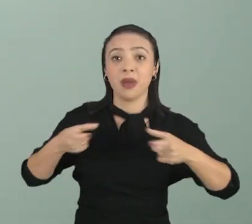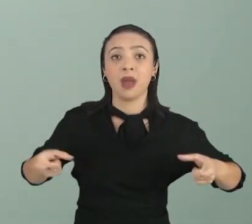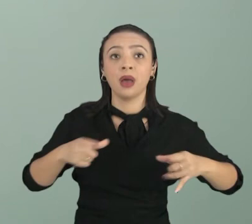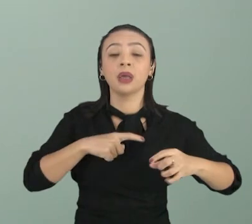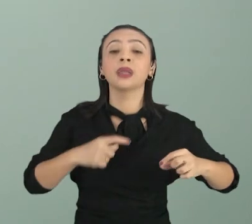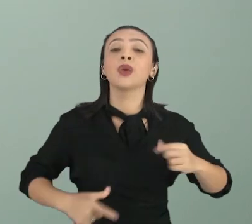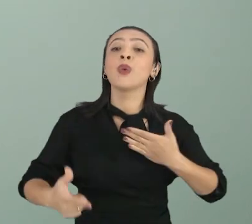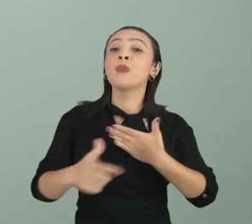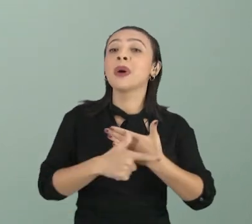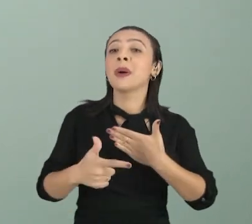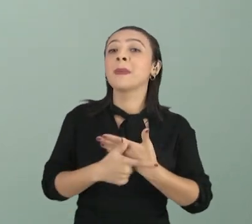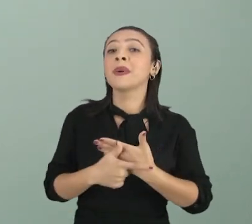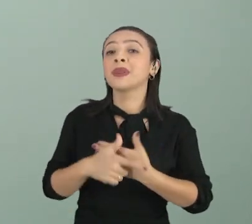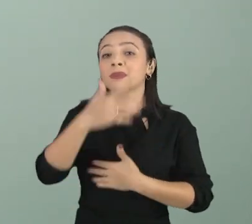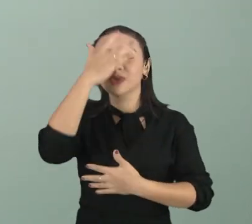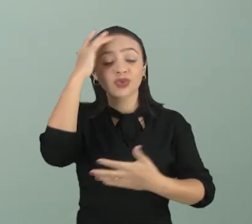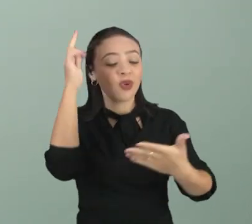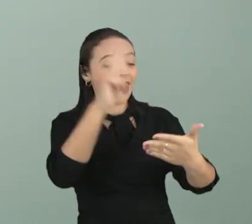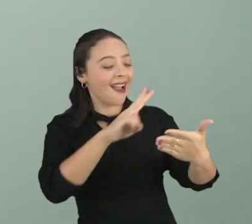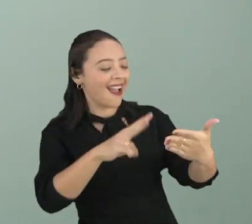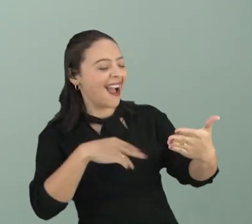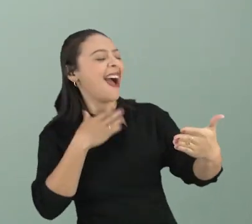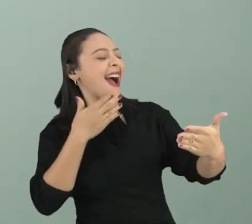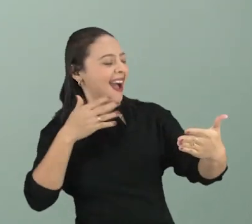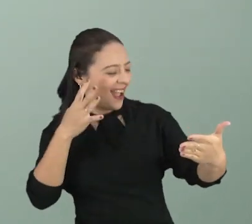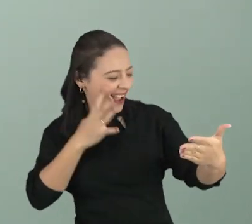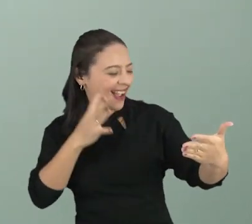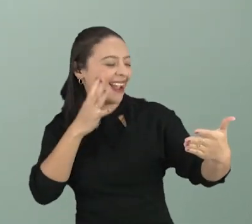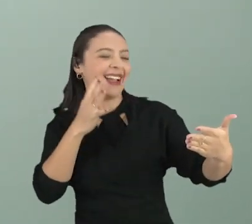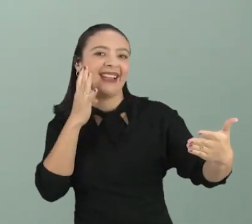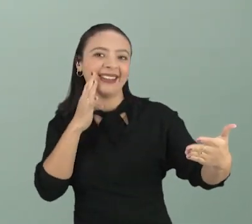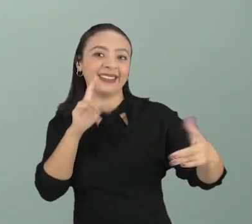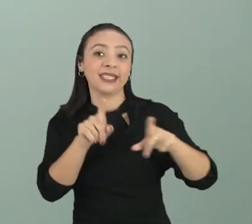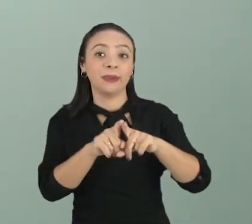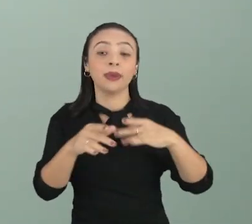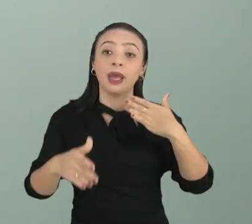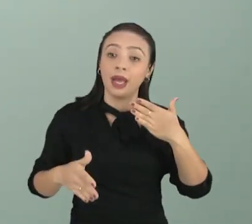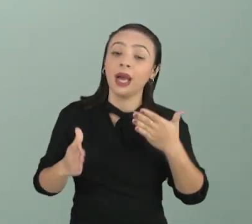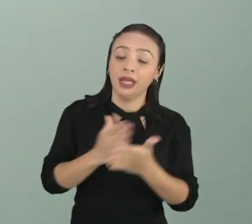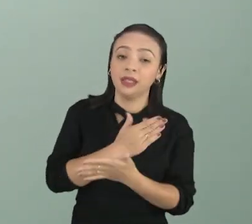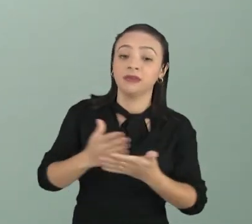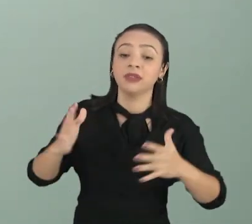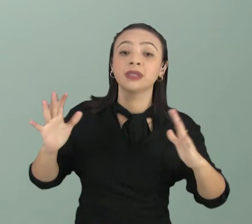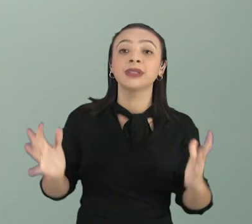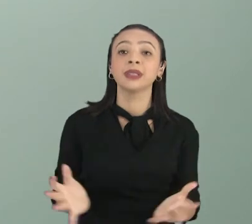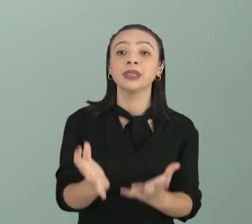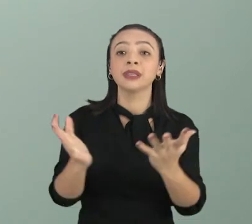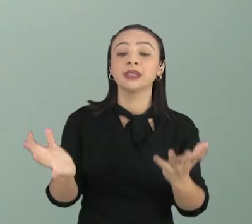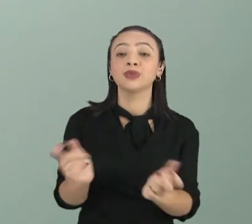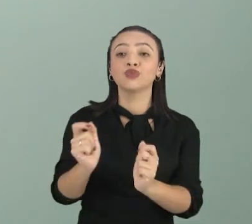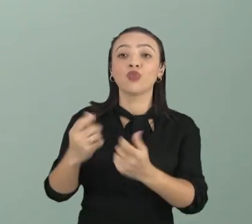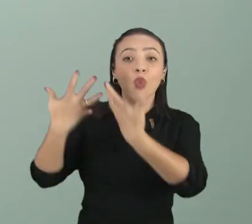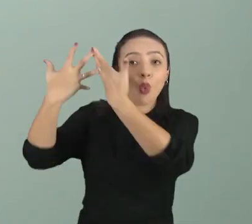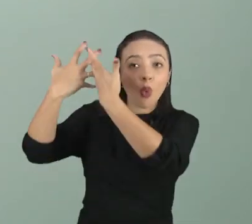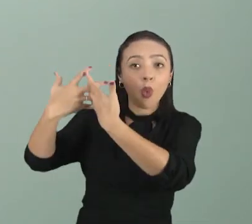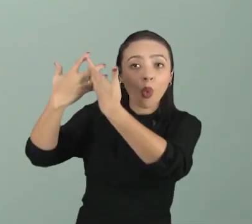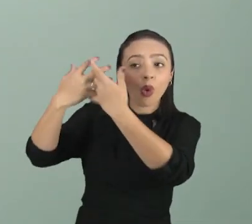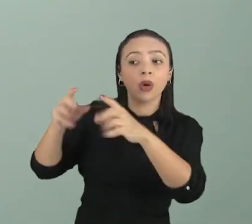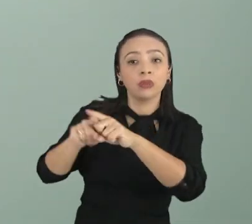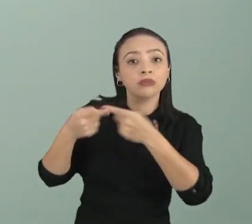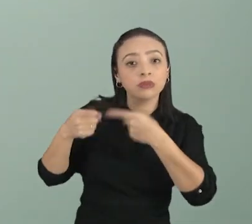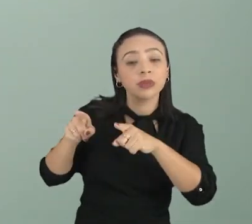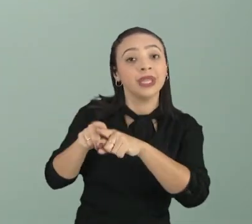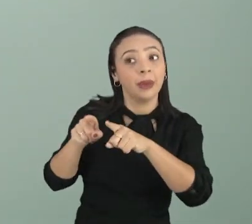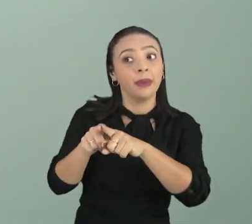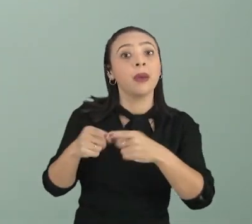de entreter, divertir o leitor. Outras, como eu disse, traz alguma reflexão, uma crítica. Outras traz também